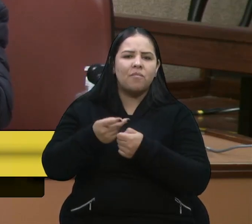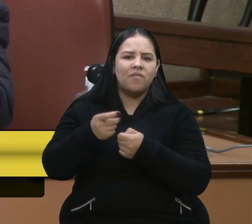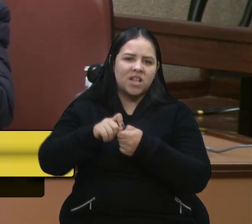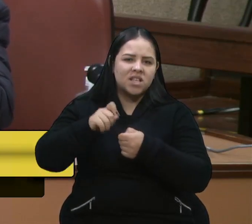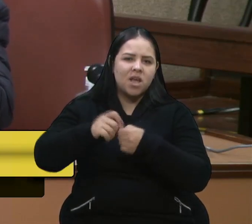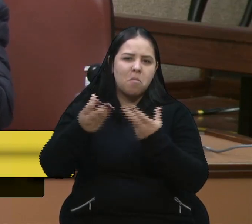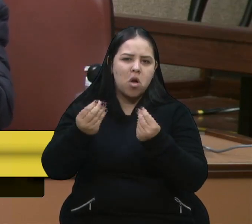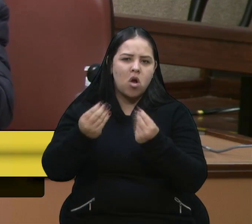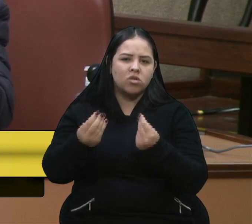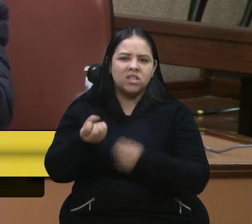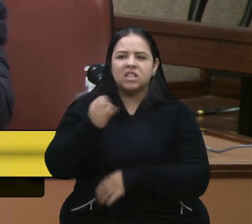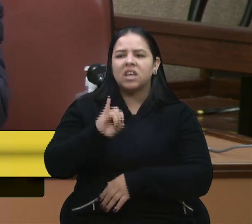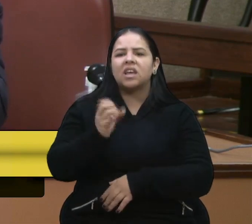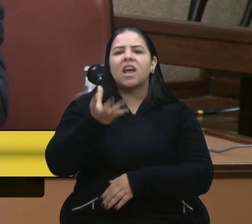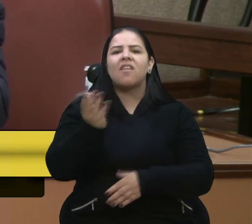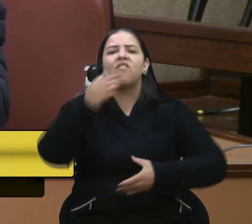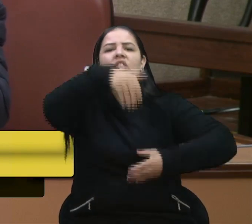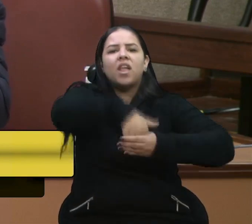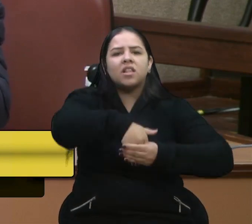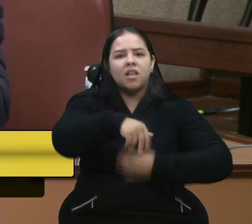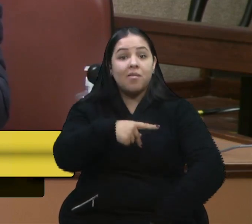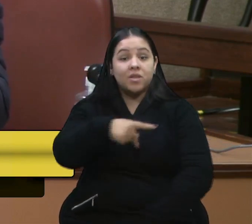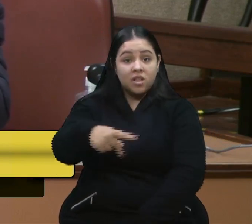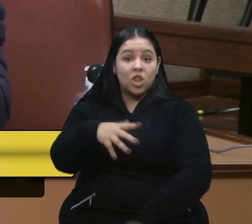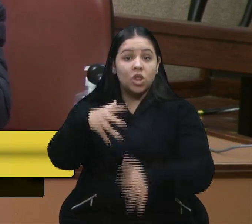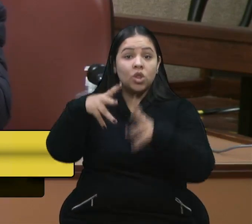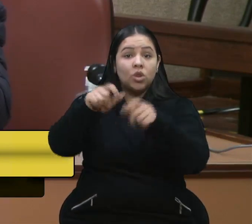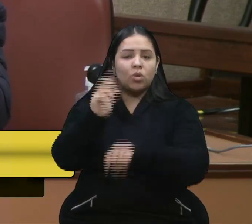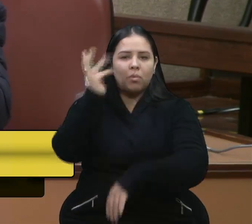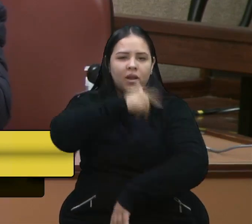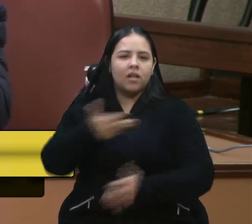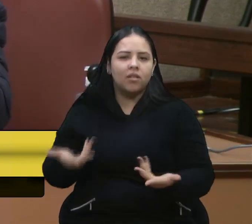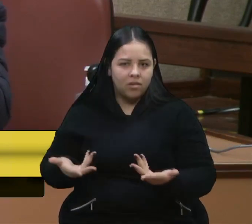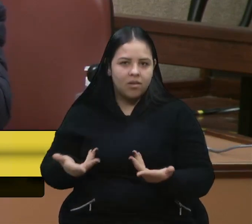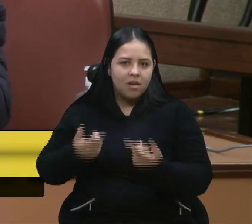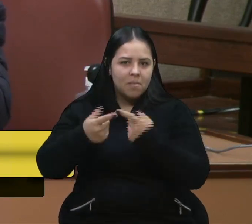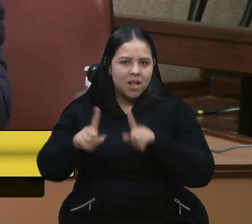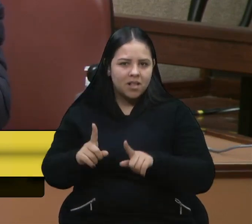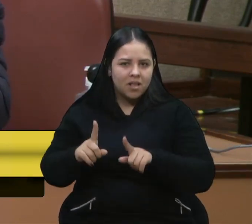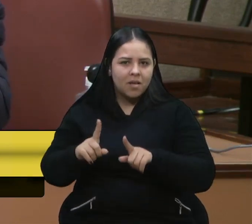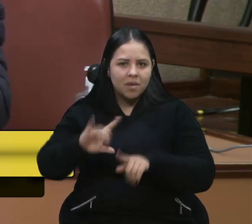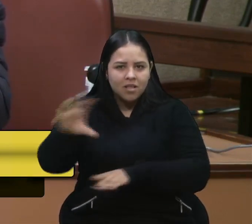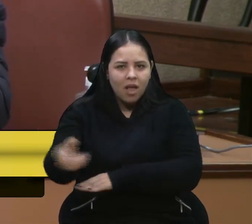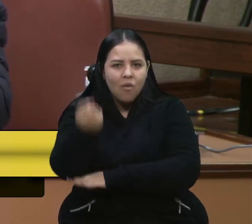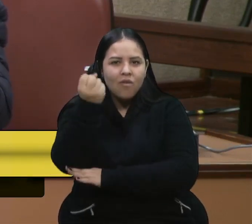querem ir para presidente, aí é tudo bonito. Agora, quando é para salvar vidas, ajudar a população, não consegue. O senhor vê